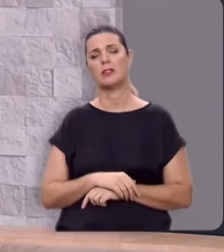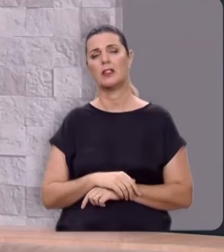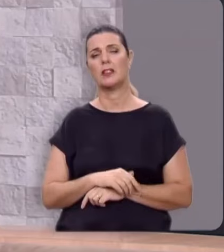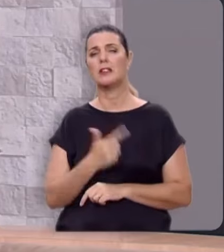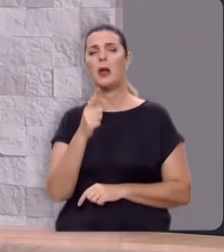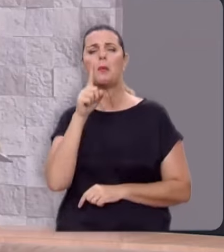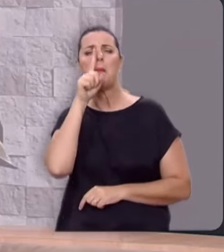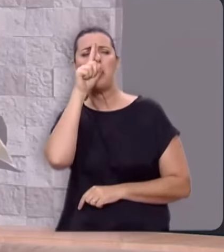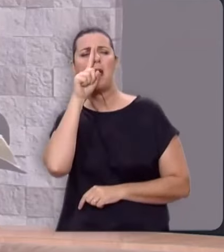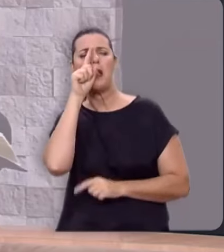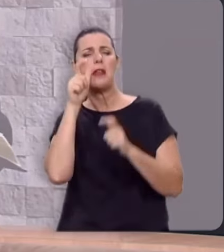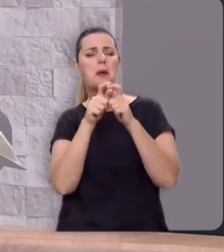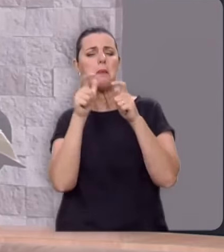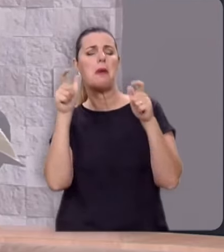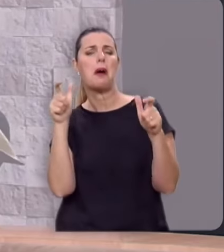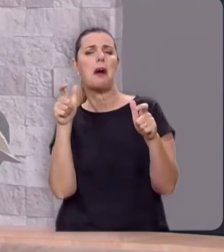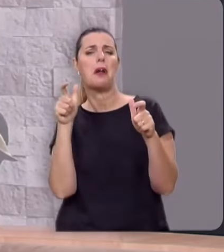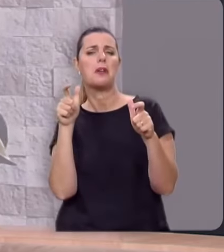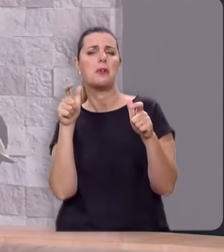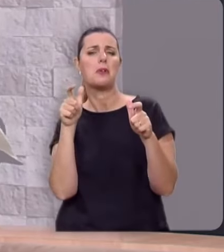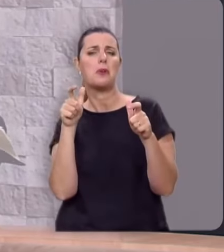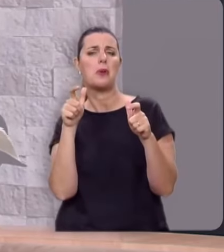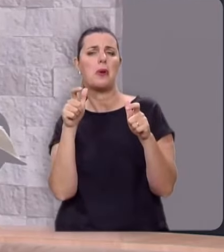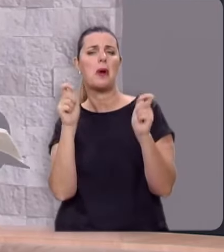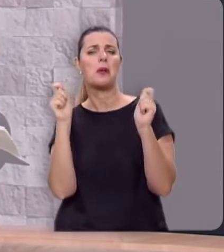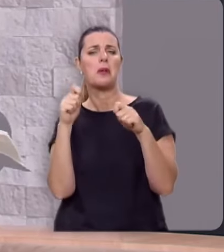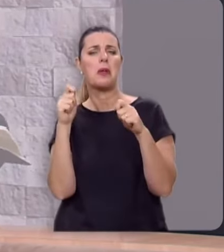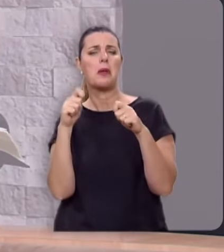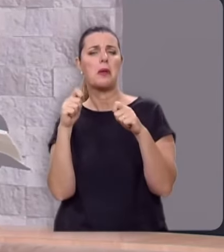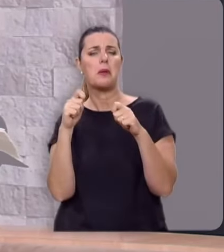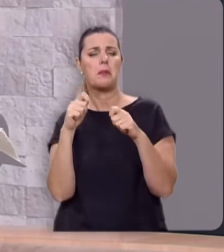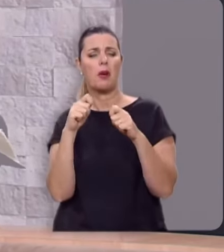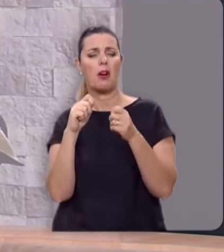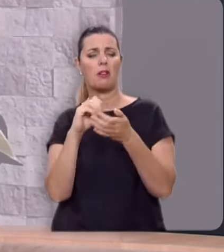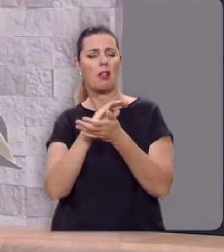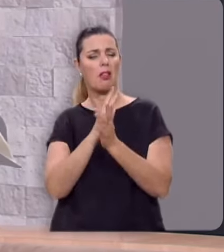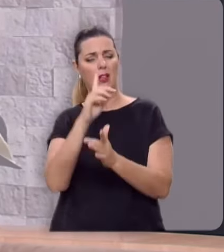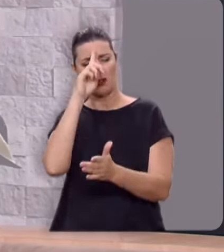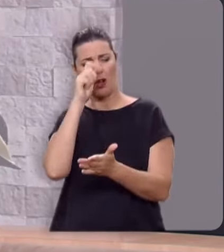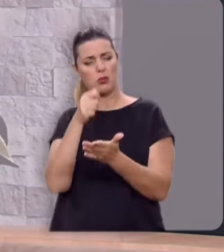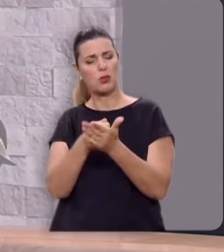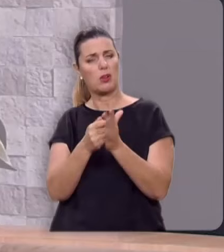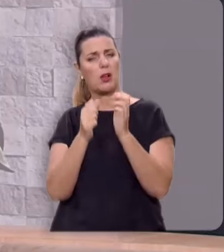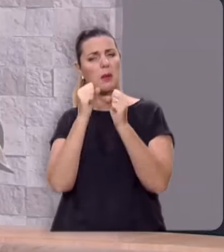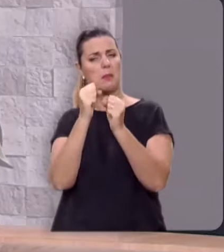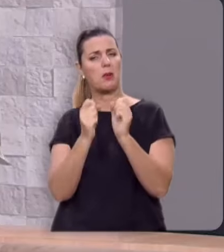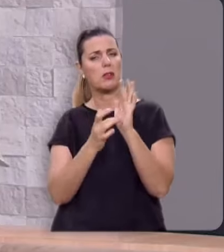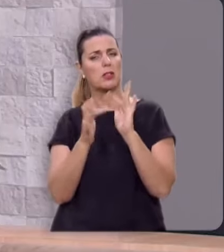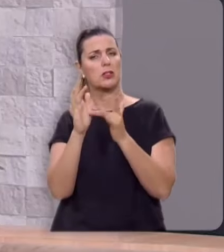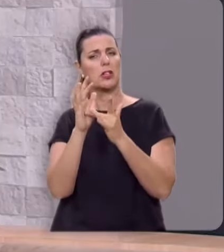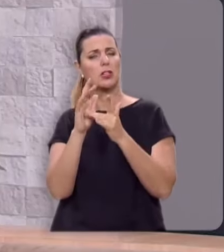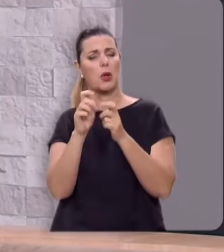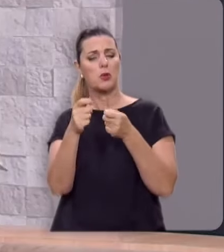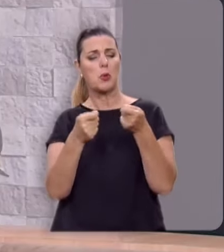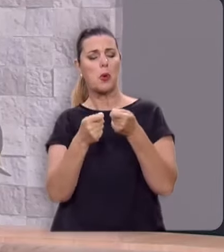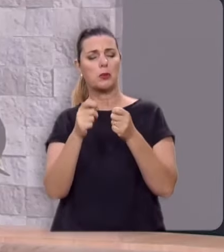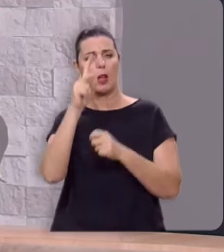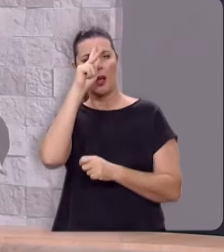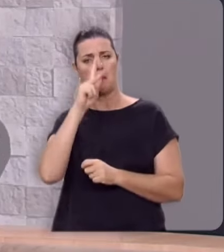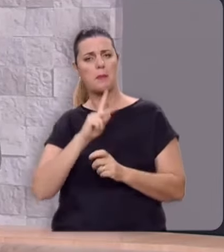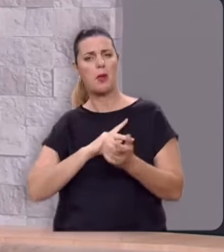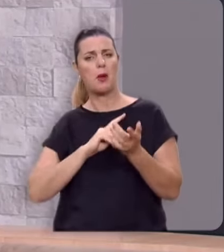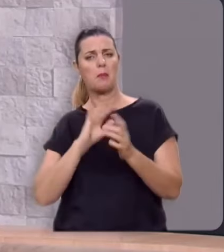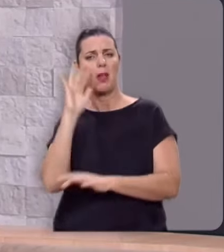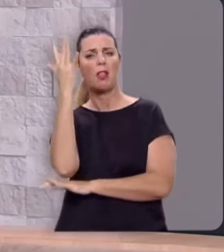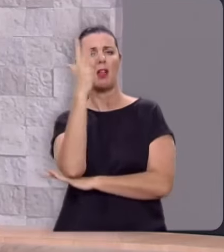Não há perigo tão grande que possa comprometer a autoridade e o poder de Jesus de controlar a própria natureza que